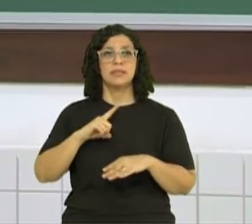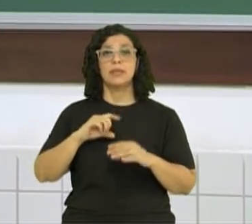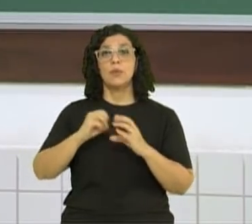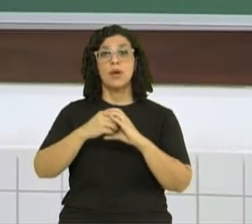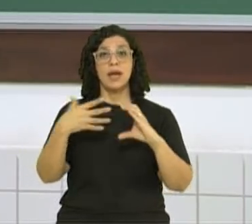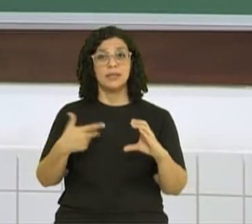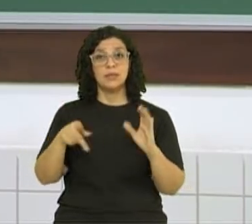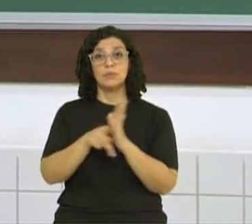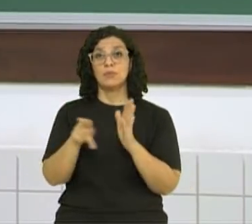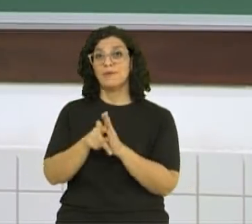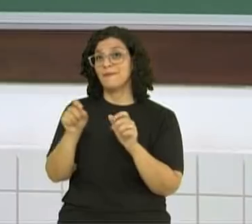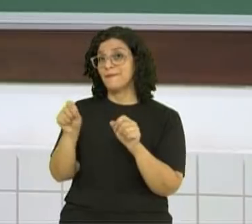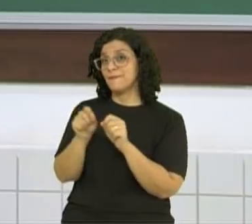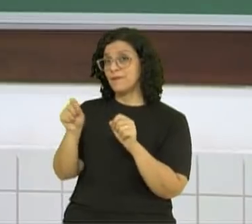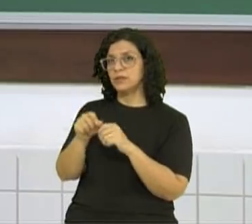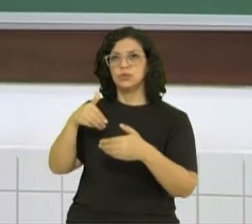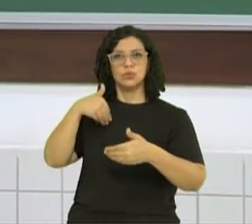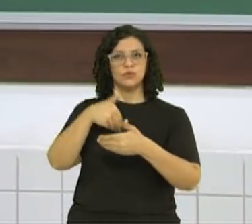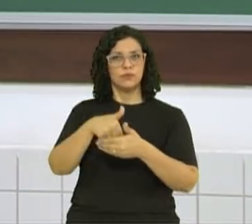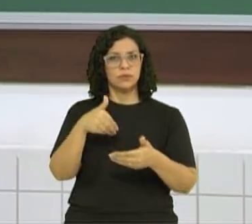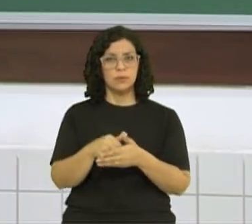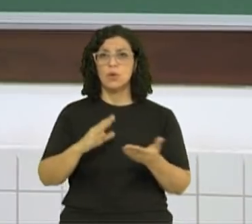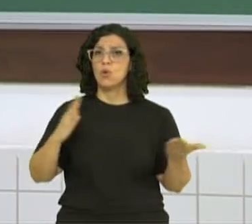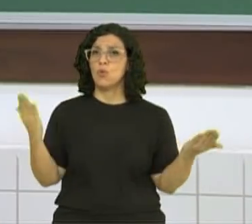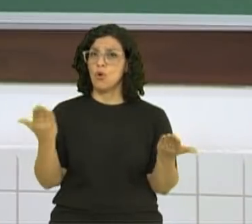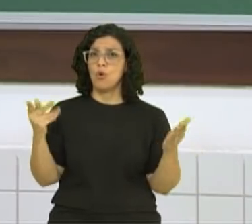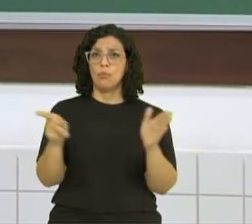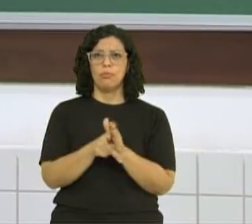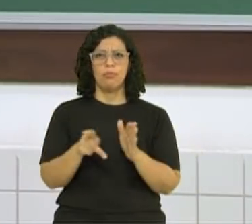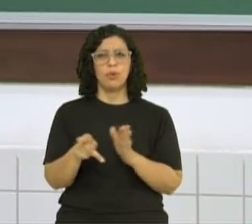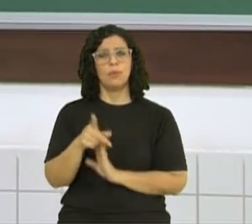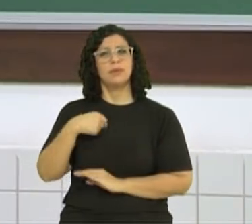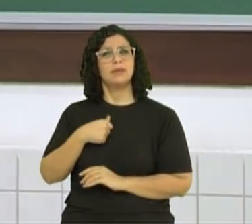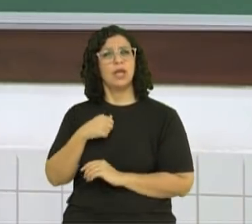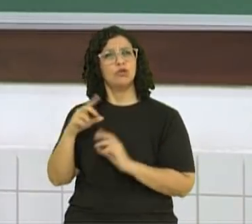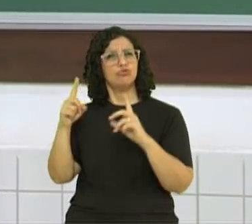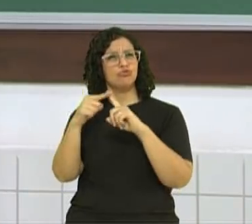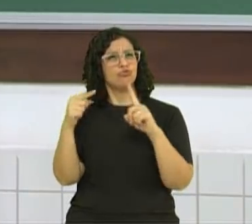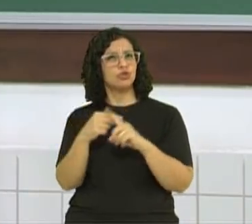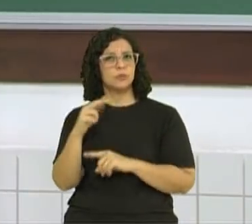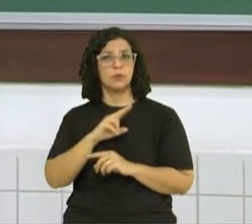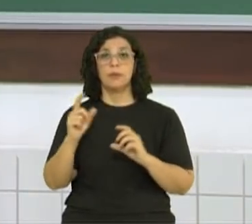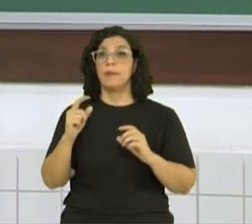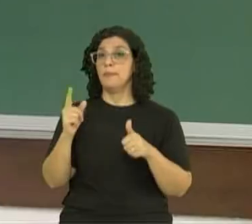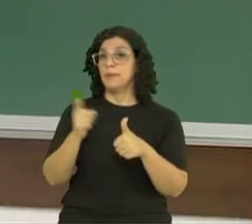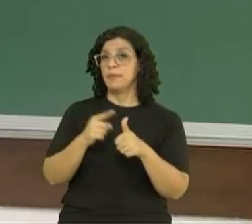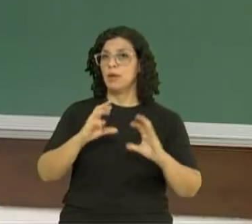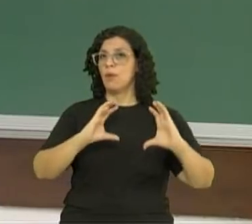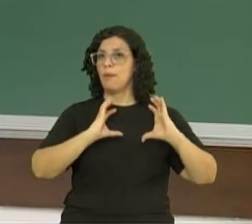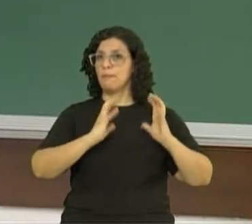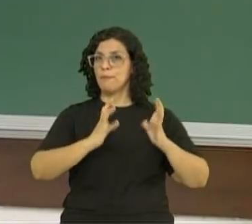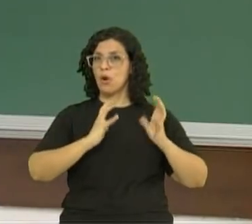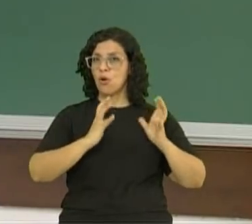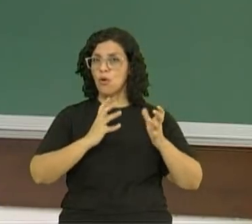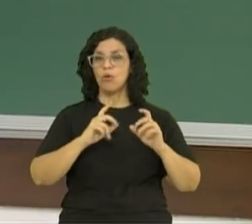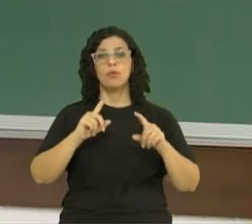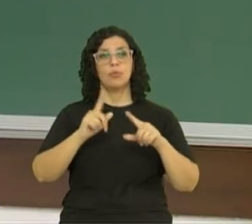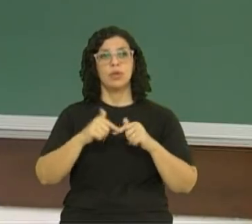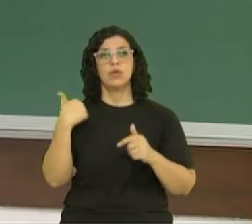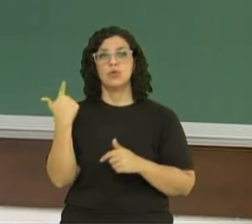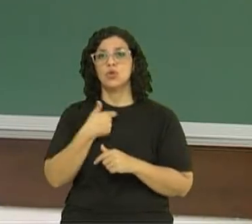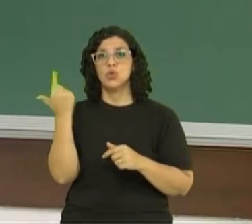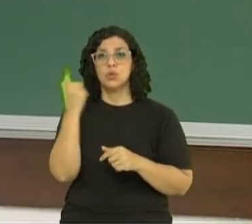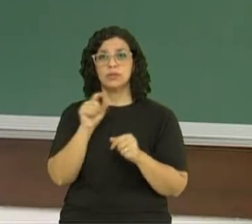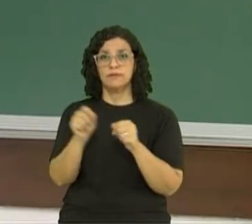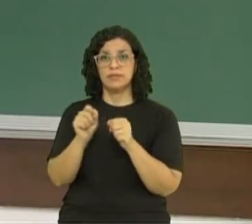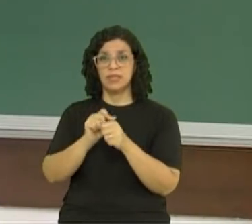aspectos que tornam o futebol, que levam o futebol a esse patamar, né? Então, o primeiro deles é a bola, né? Então, para